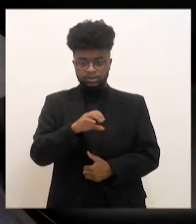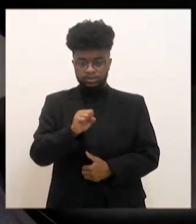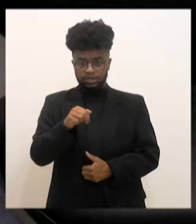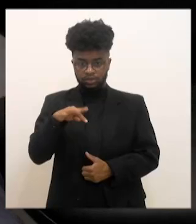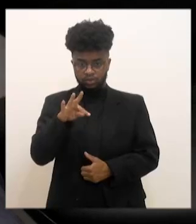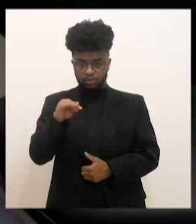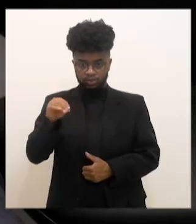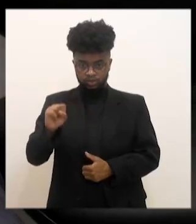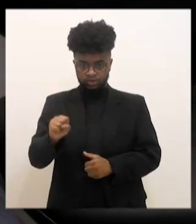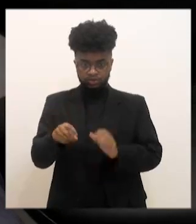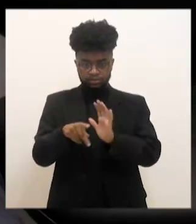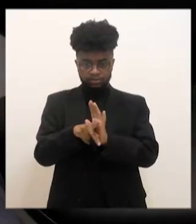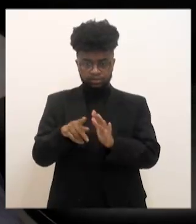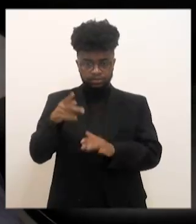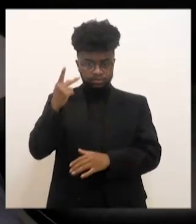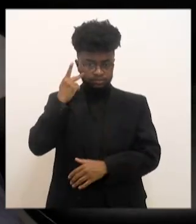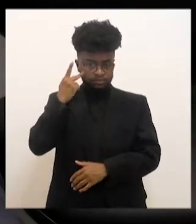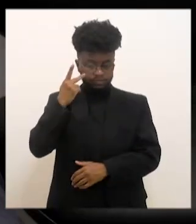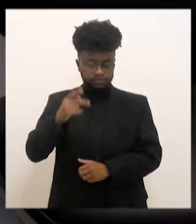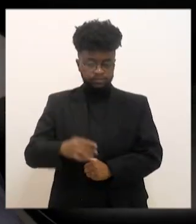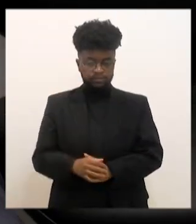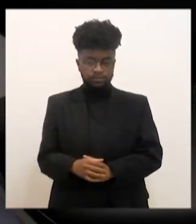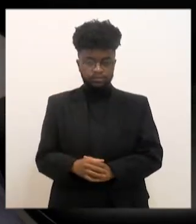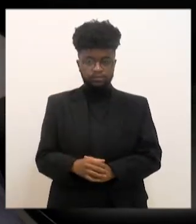que também